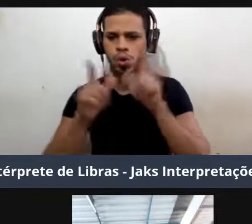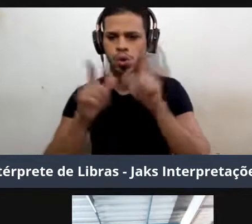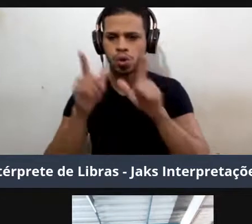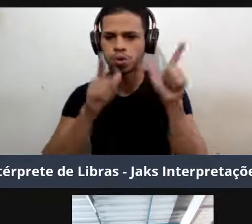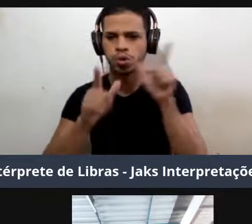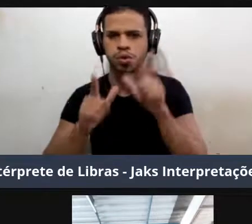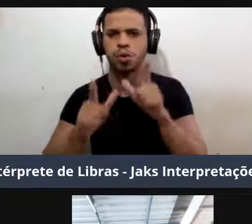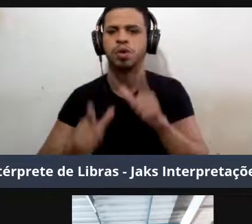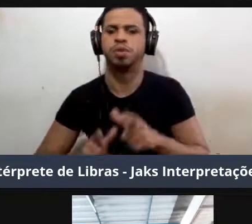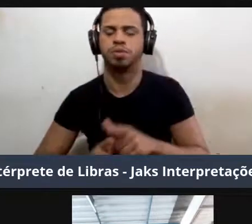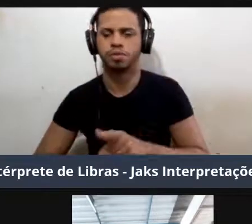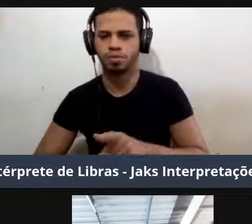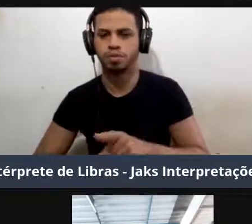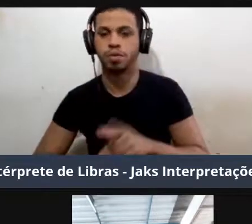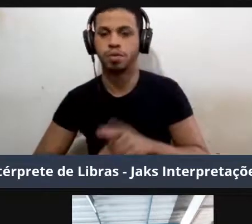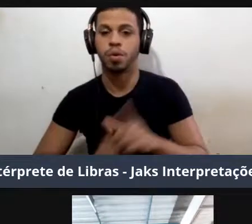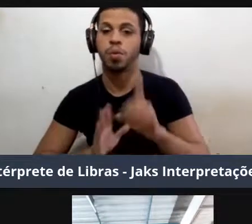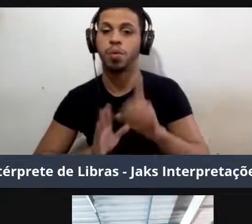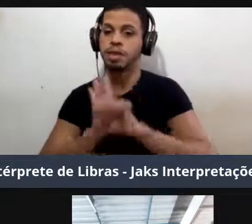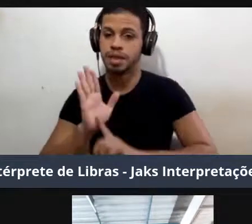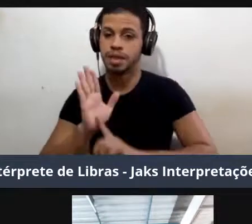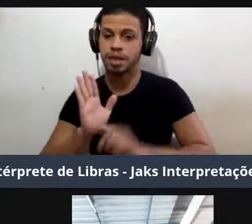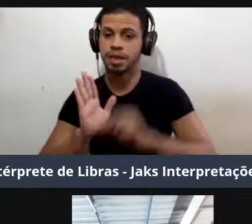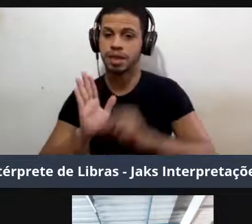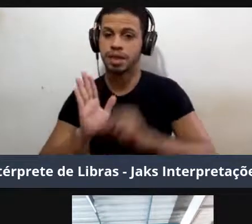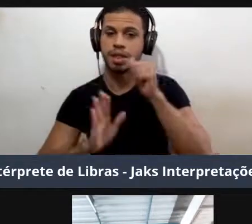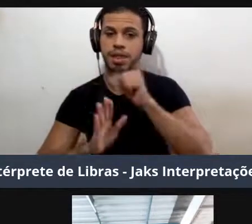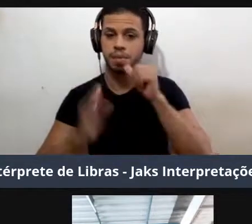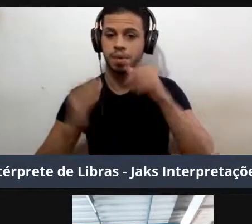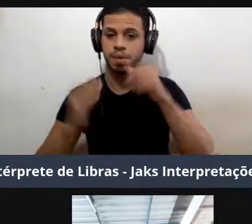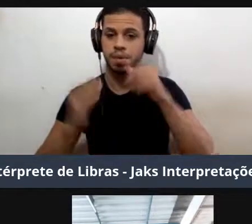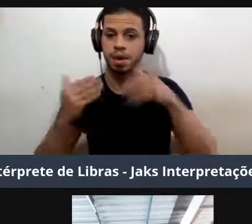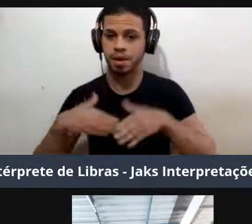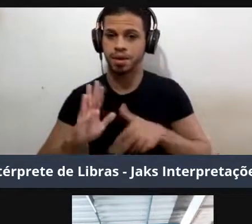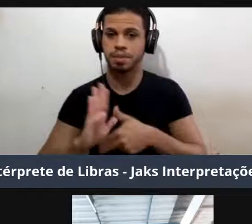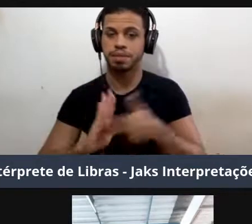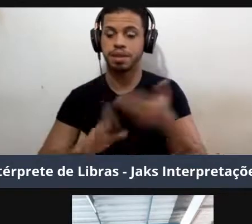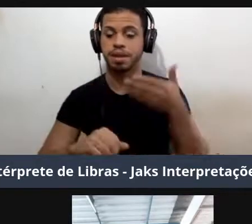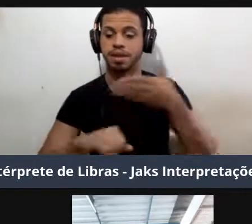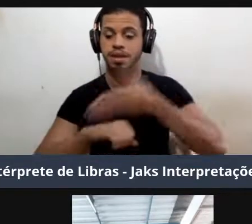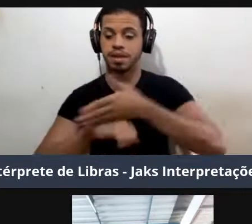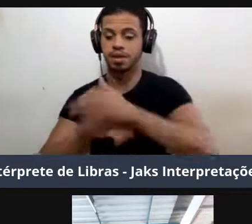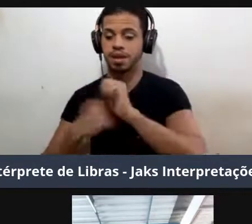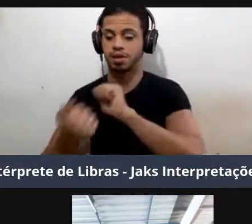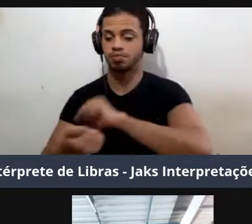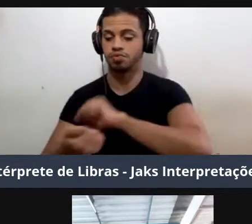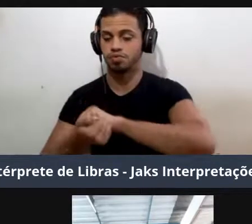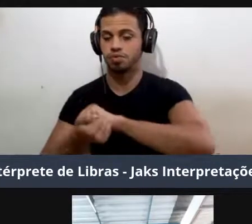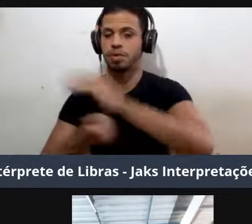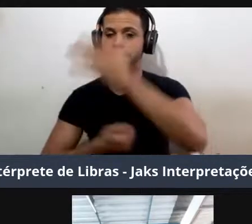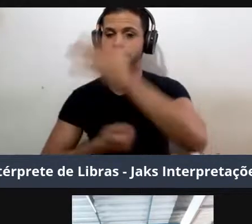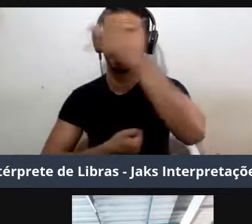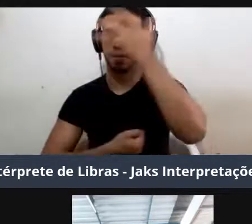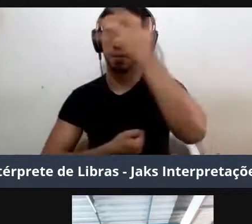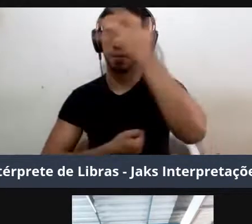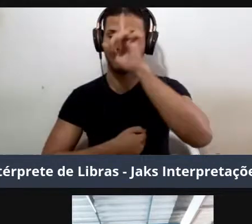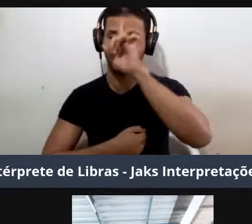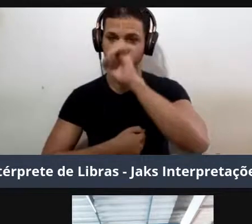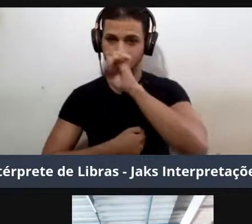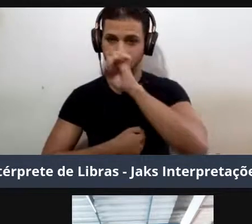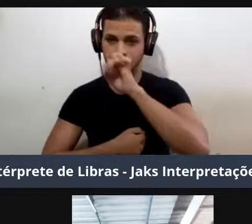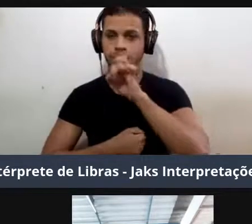o direito da parteira de entrar com a sua parturiente no hospital. Como ela